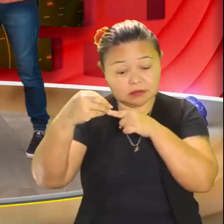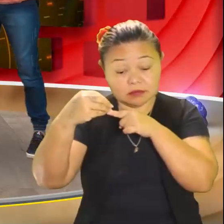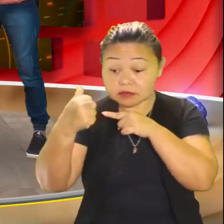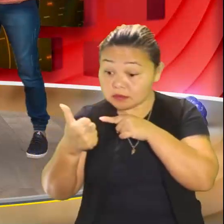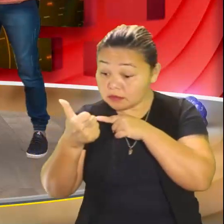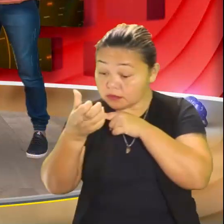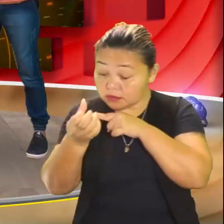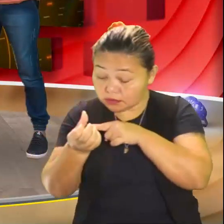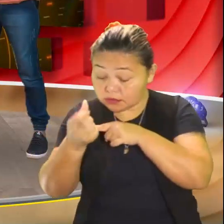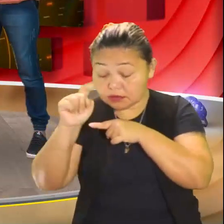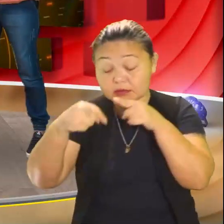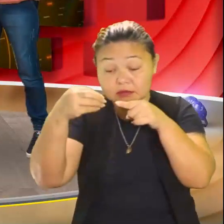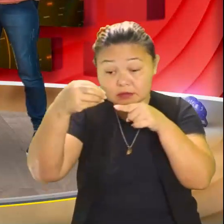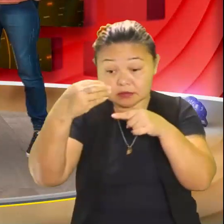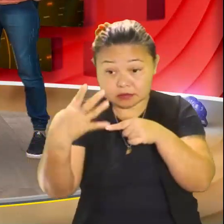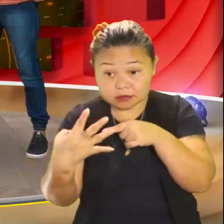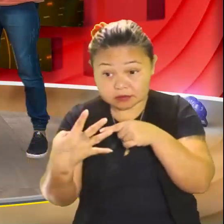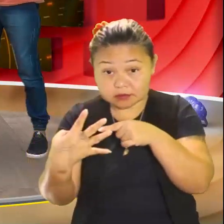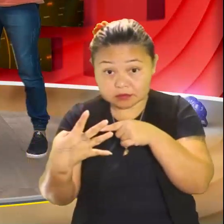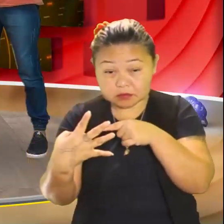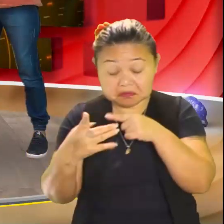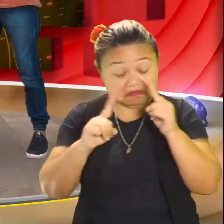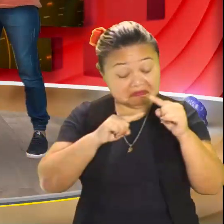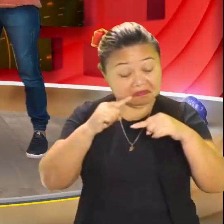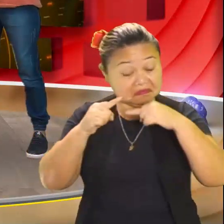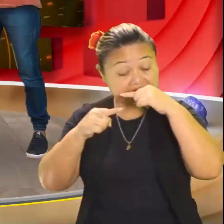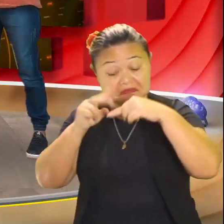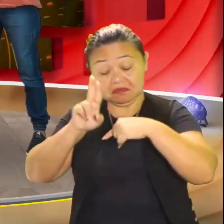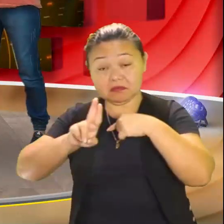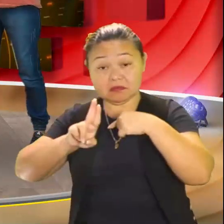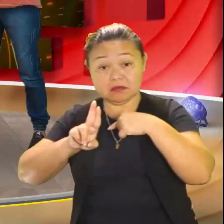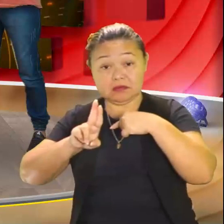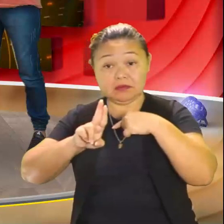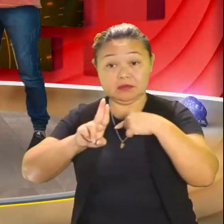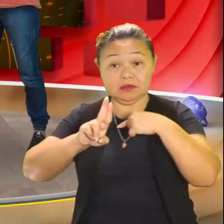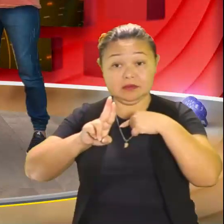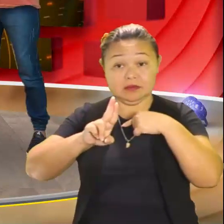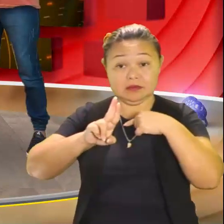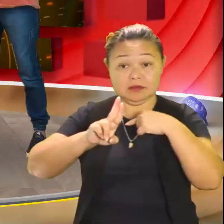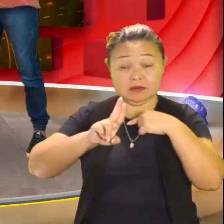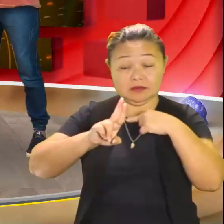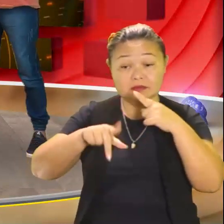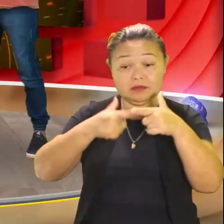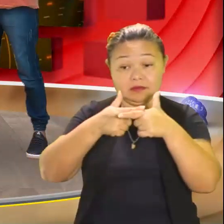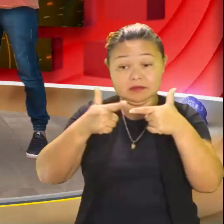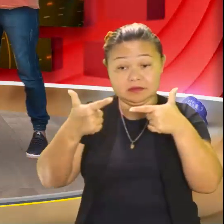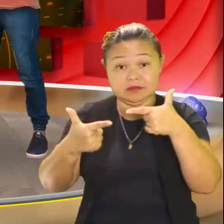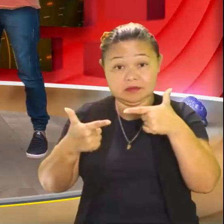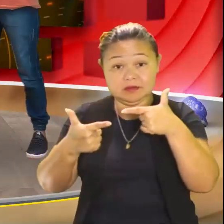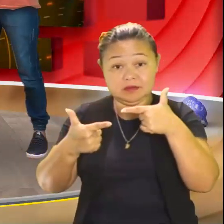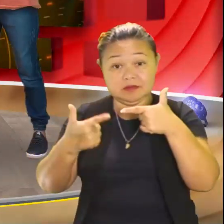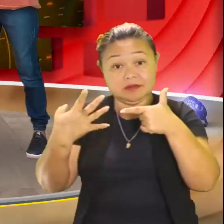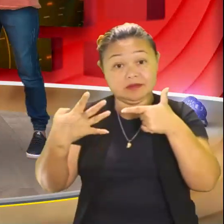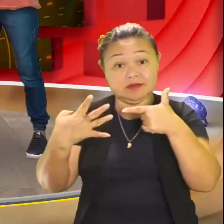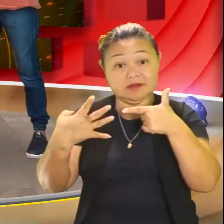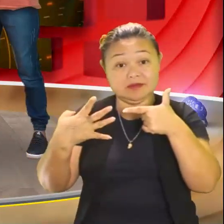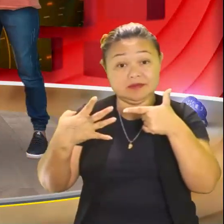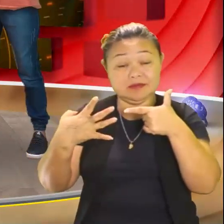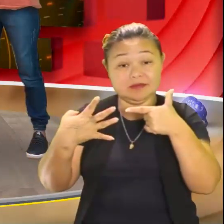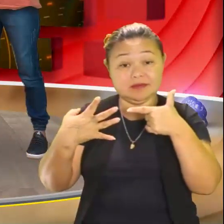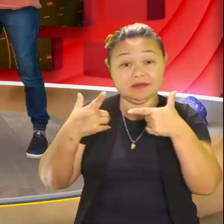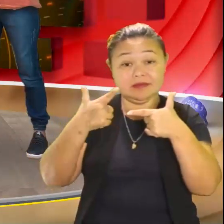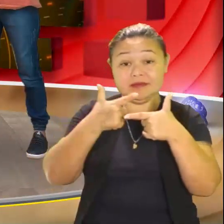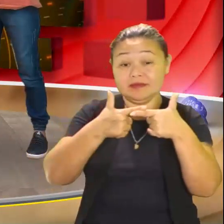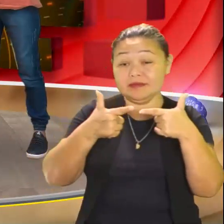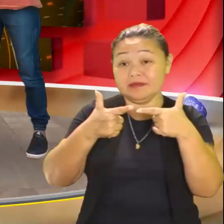pro 16? 4. Ixi, então essa lógica aí não dá para usar, não. 8, peraí. 8 dividido por 2 dá 4. 4